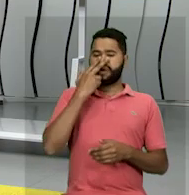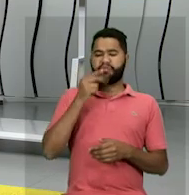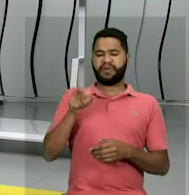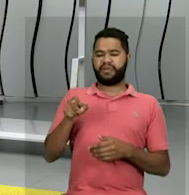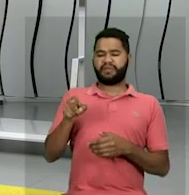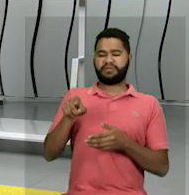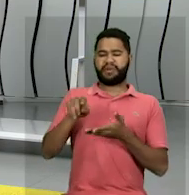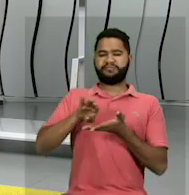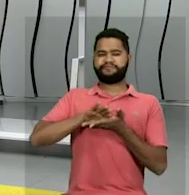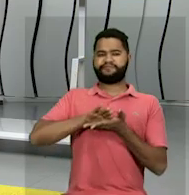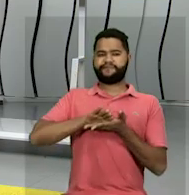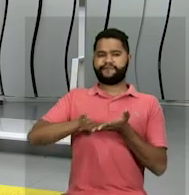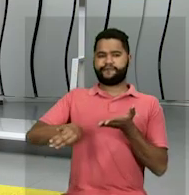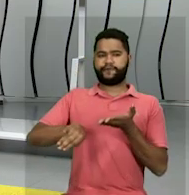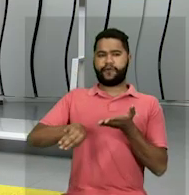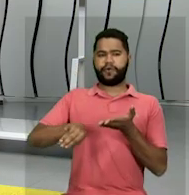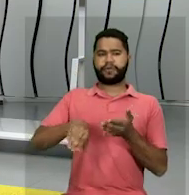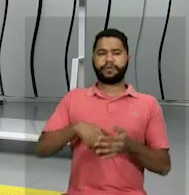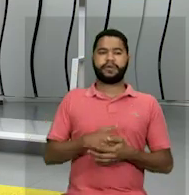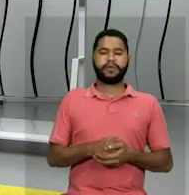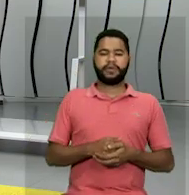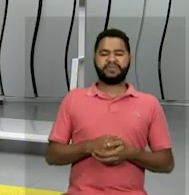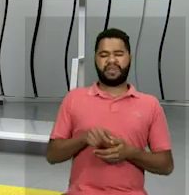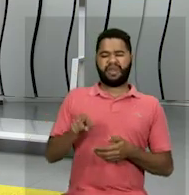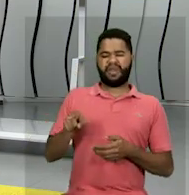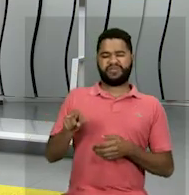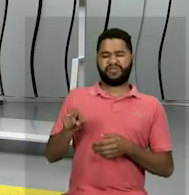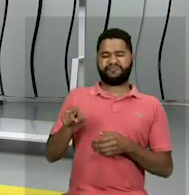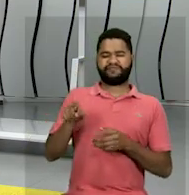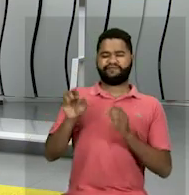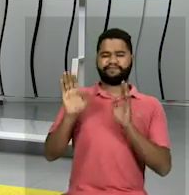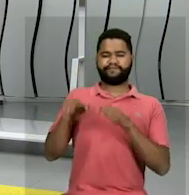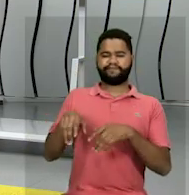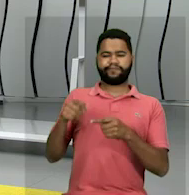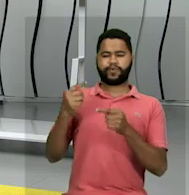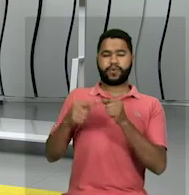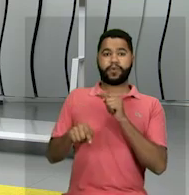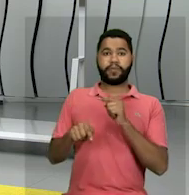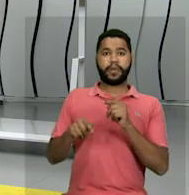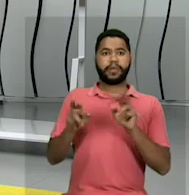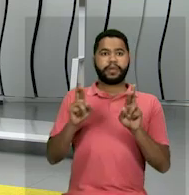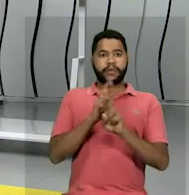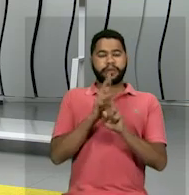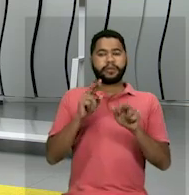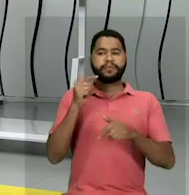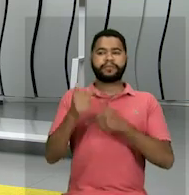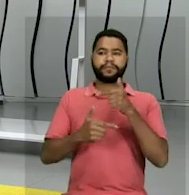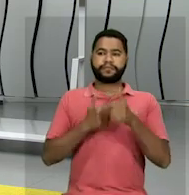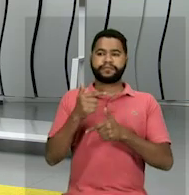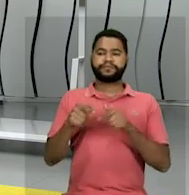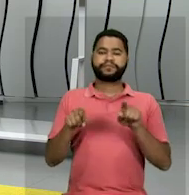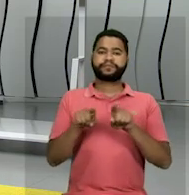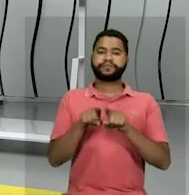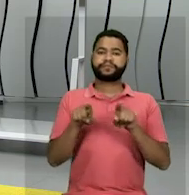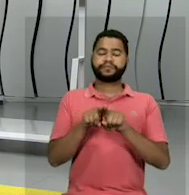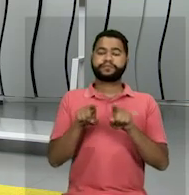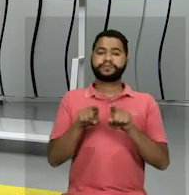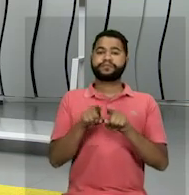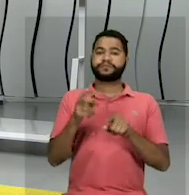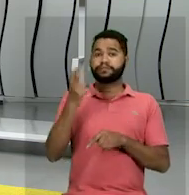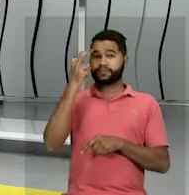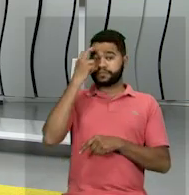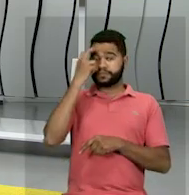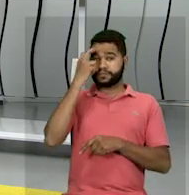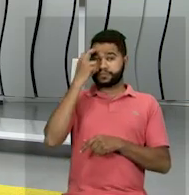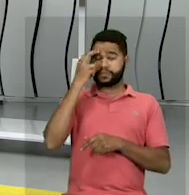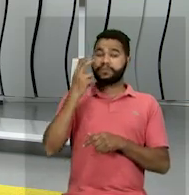do processo, né, fora de contribuir para a sociedade. Então, a relação com o trabalho, a relação com que culturalmente